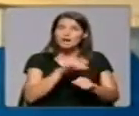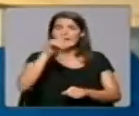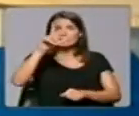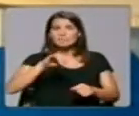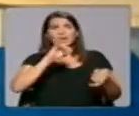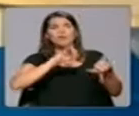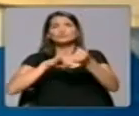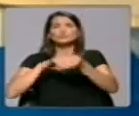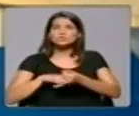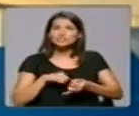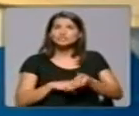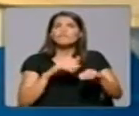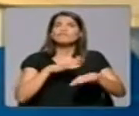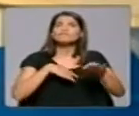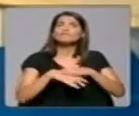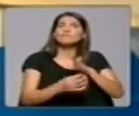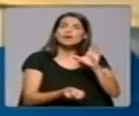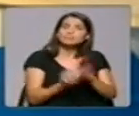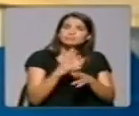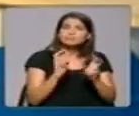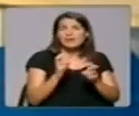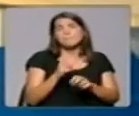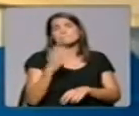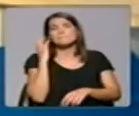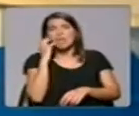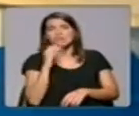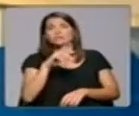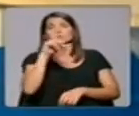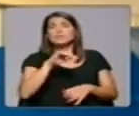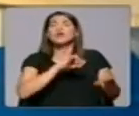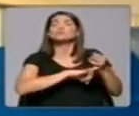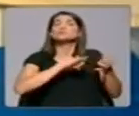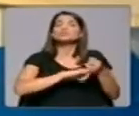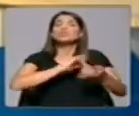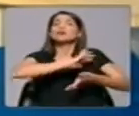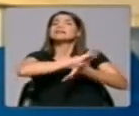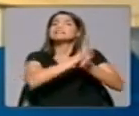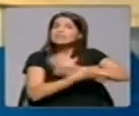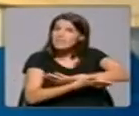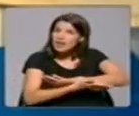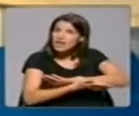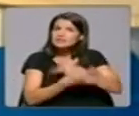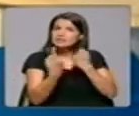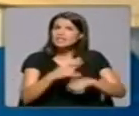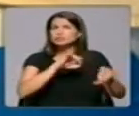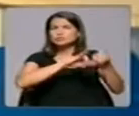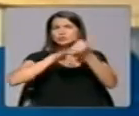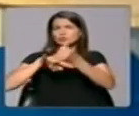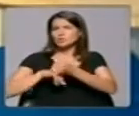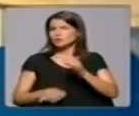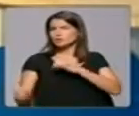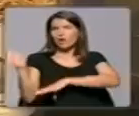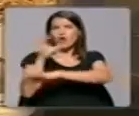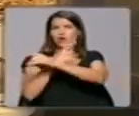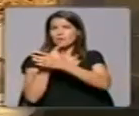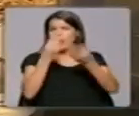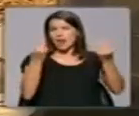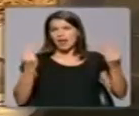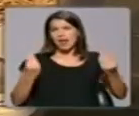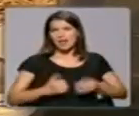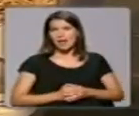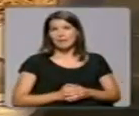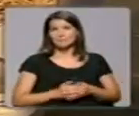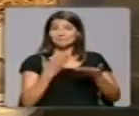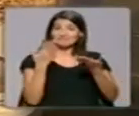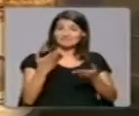associações de produtores de plástico e associações também de reciclagem que têm sócios de todos os países europeus e estão envolvidos. O Mar